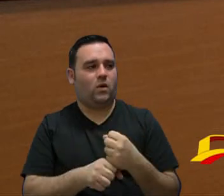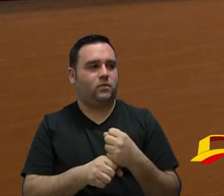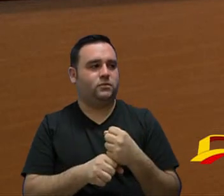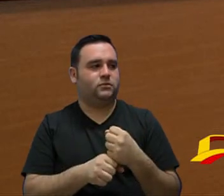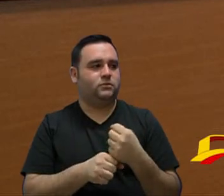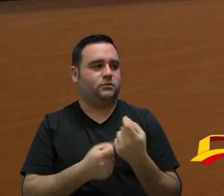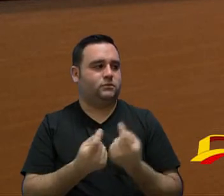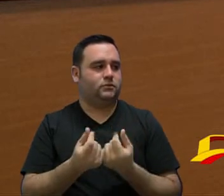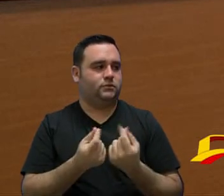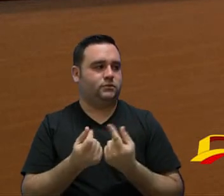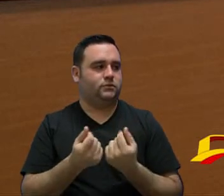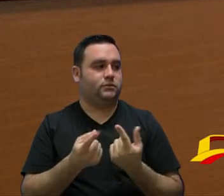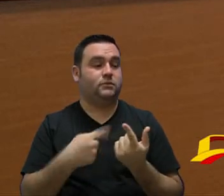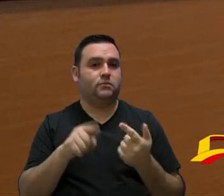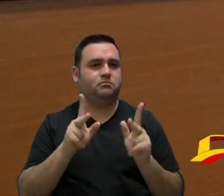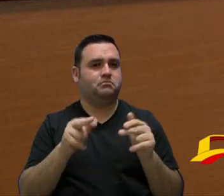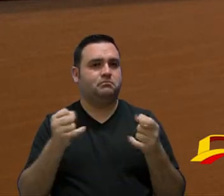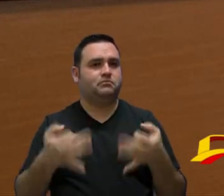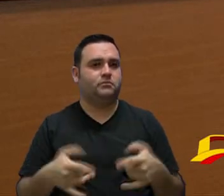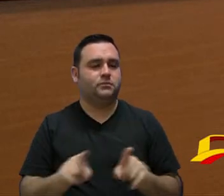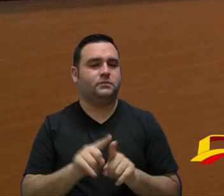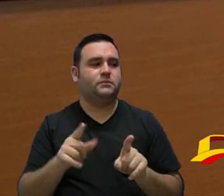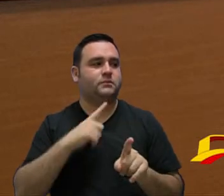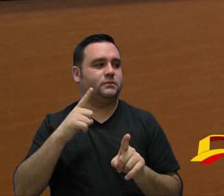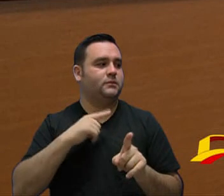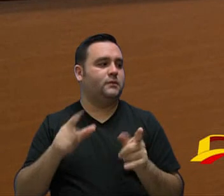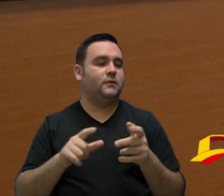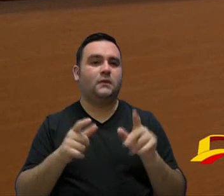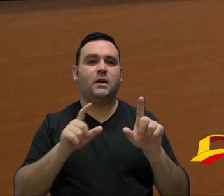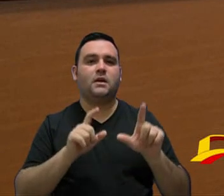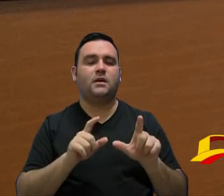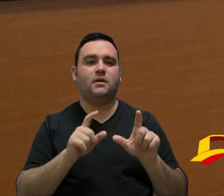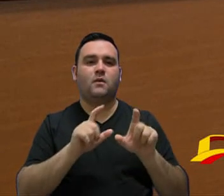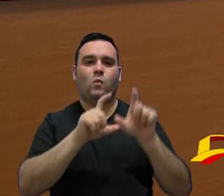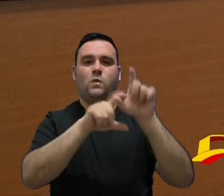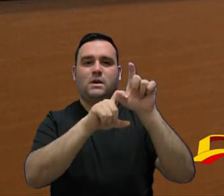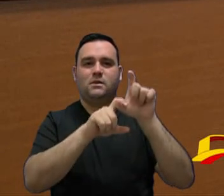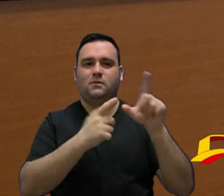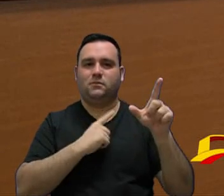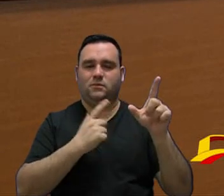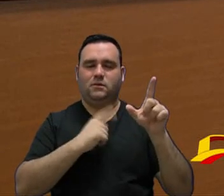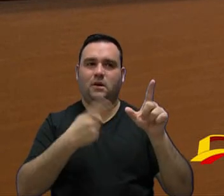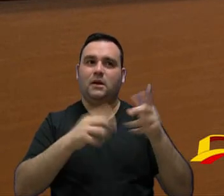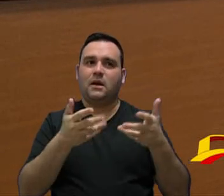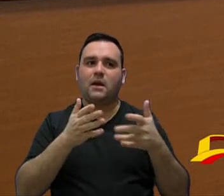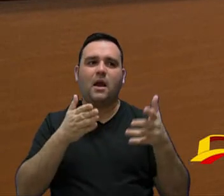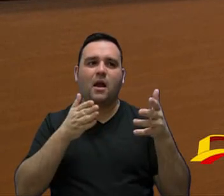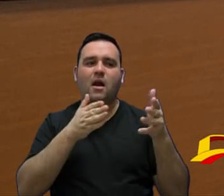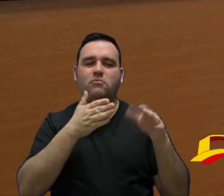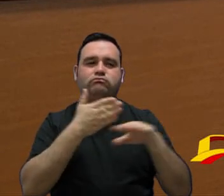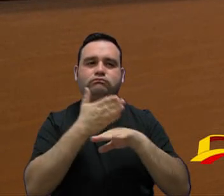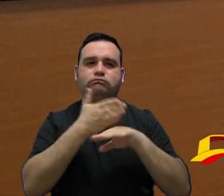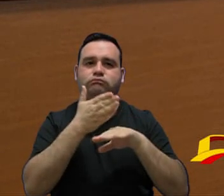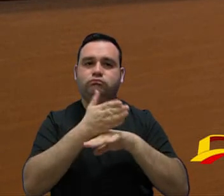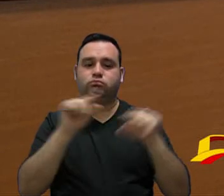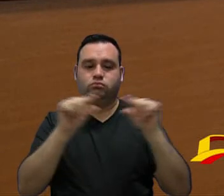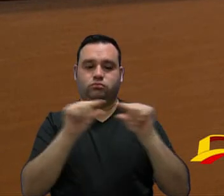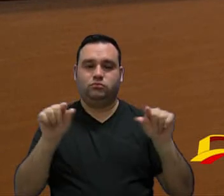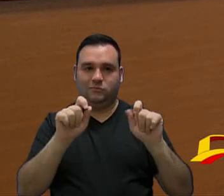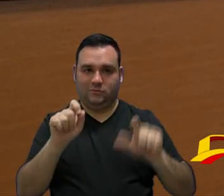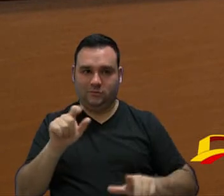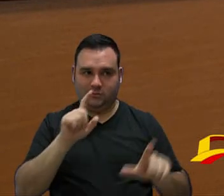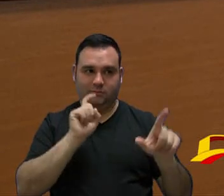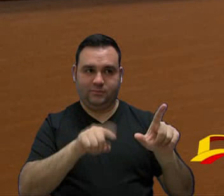isso é isso aí então como eu falei nós temos os links ali né quem quiser acesso total aos dados é só clicar no